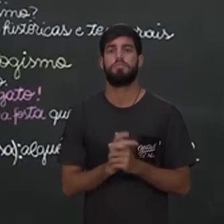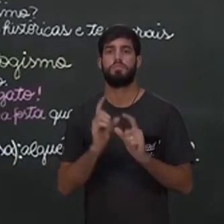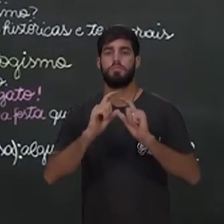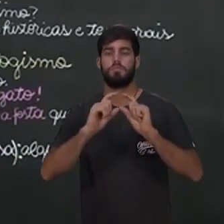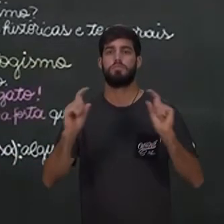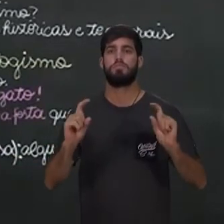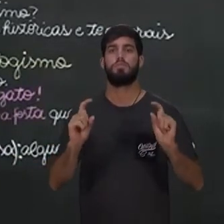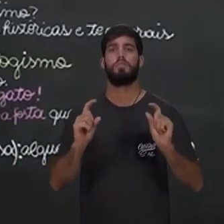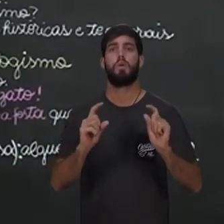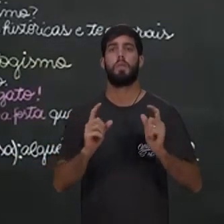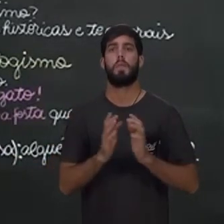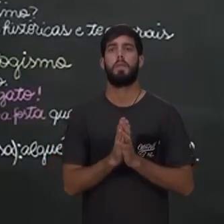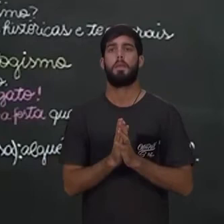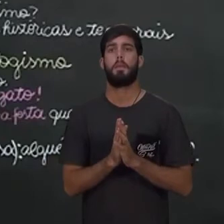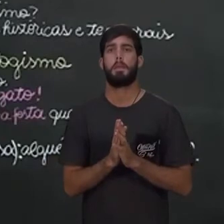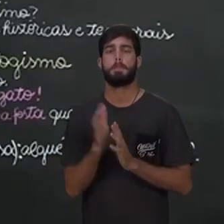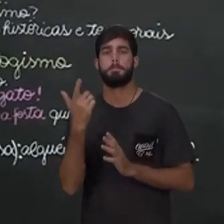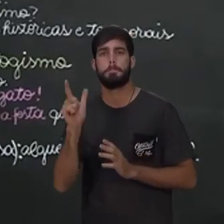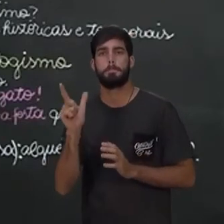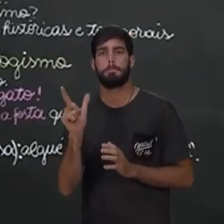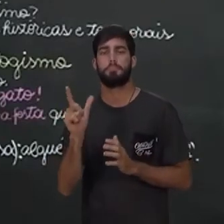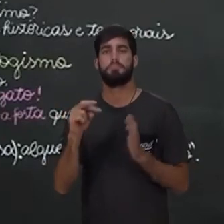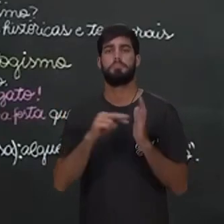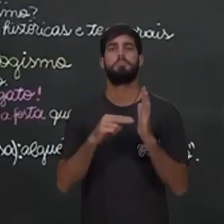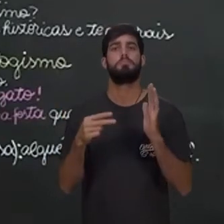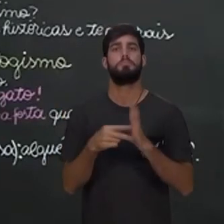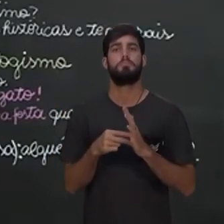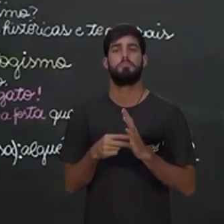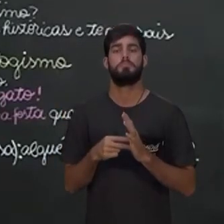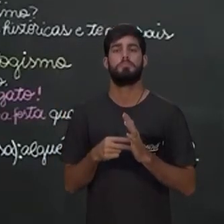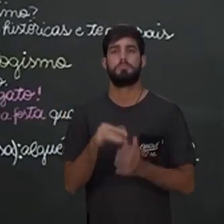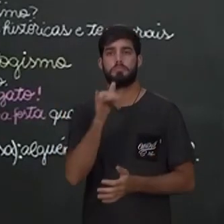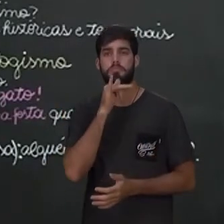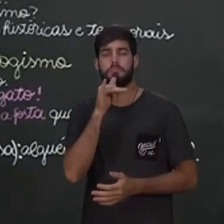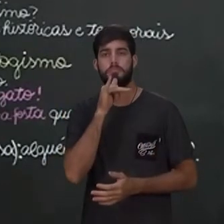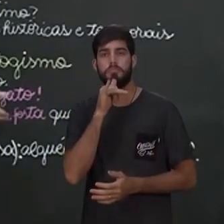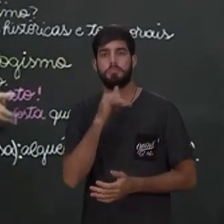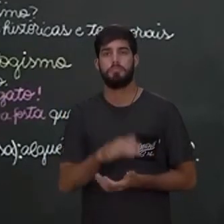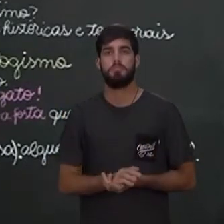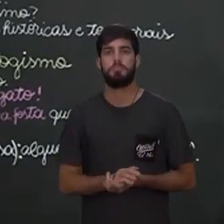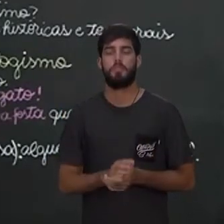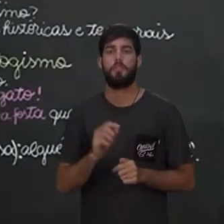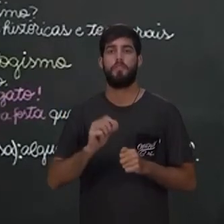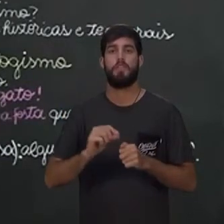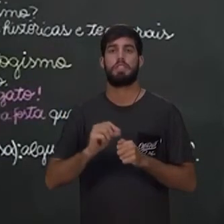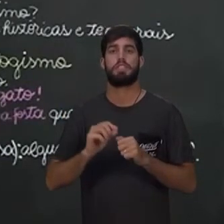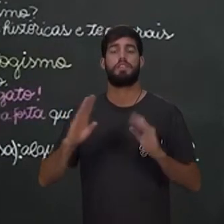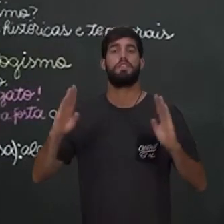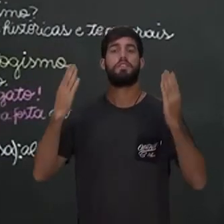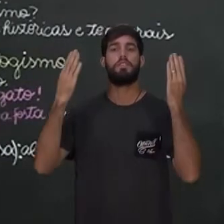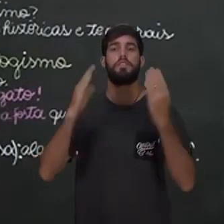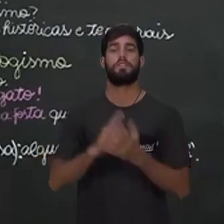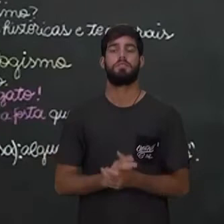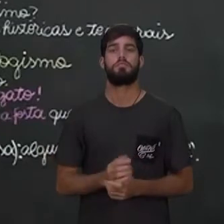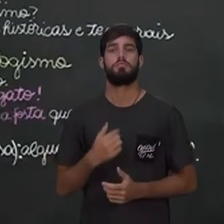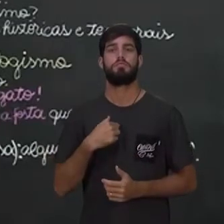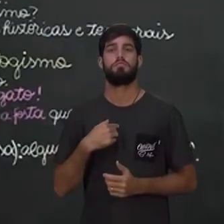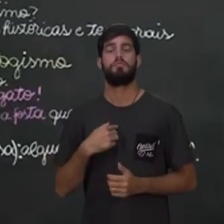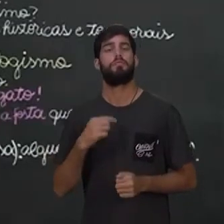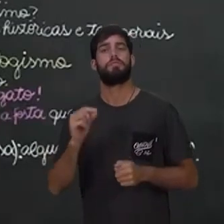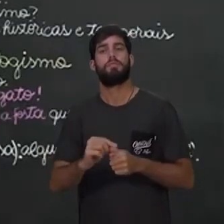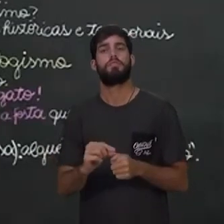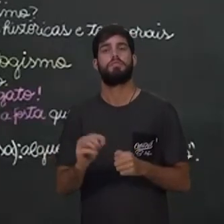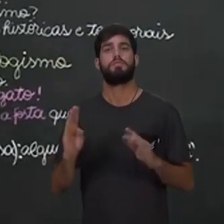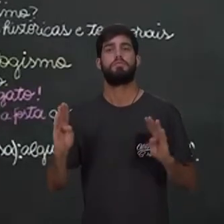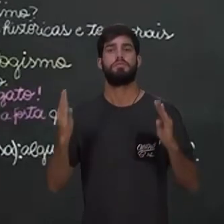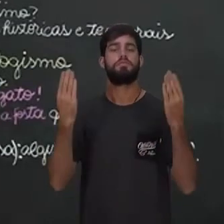essa combinação gera uma outra significação. Por exemplo, a expressão fazer a festa. Eu posso dizer que eu vou fazer uma festa, ou seja, eu vou